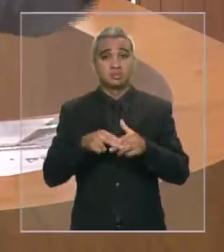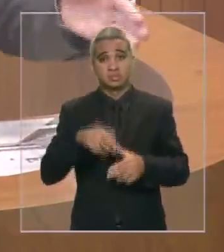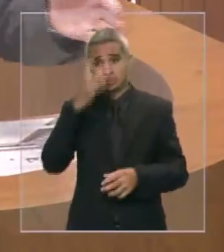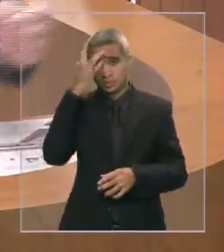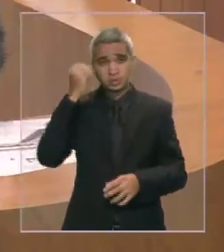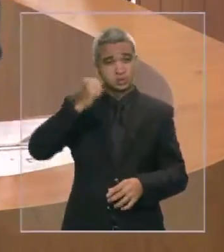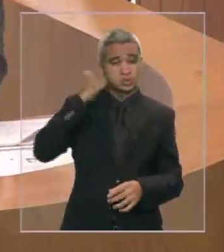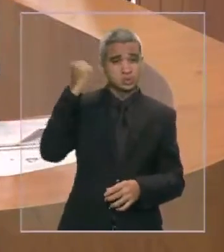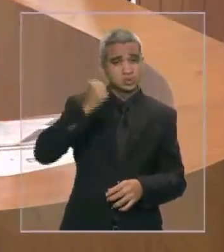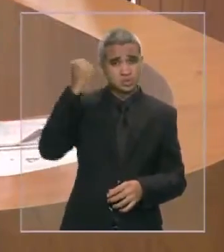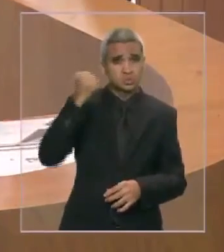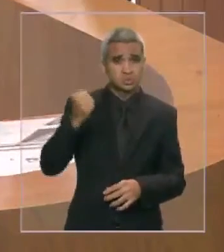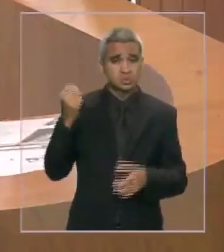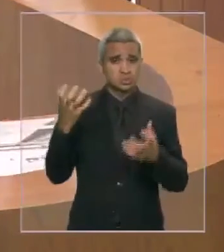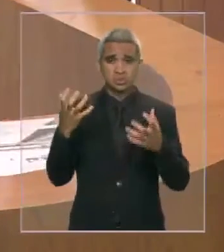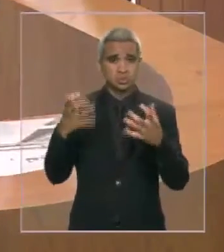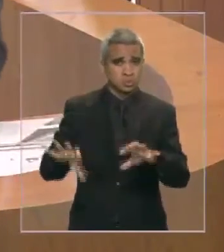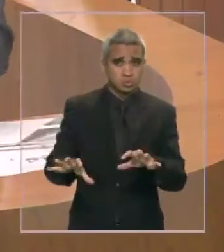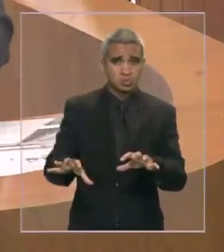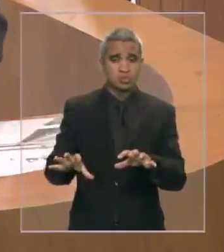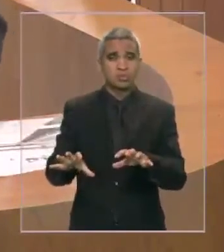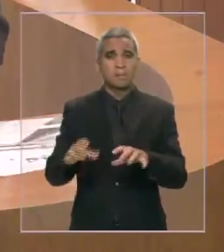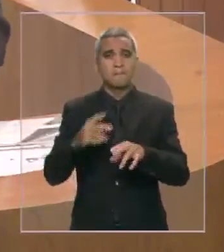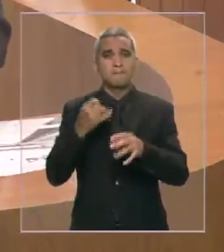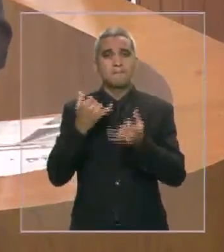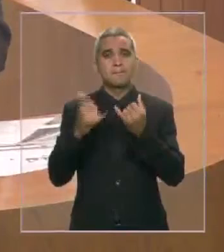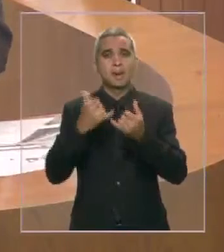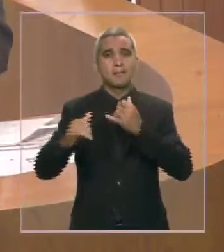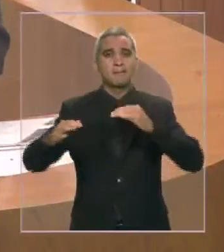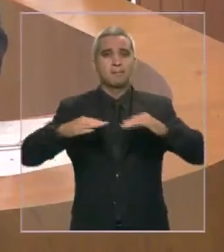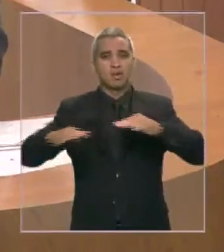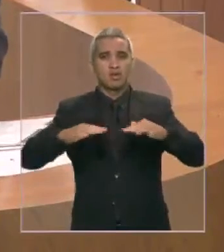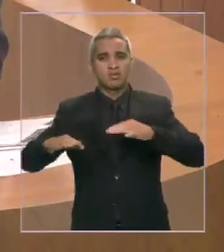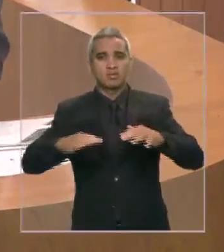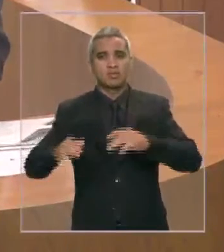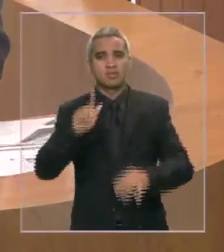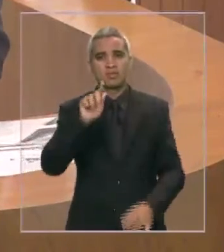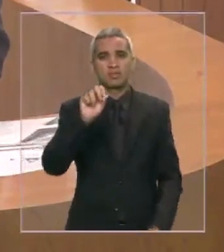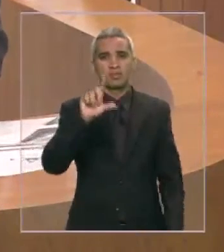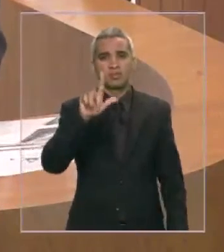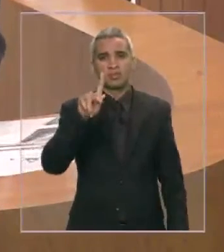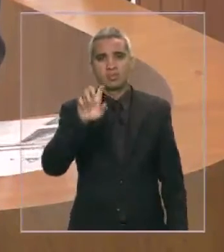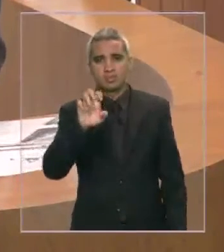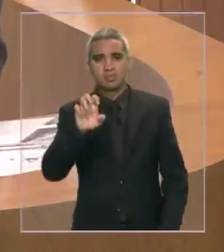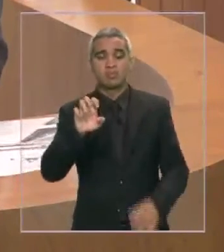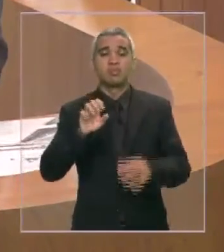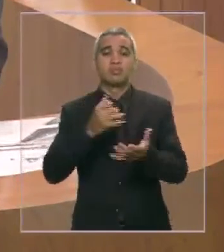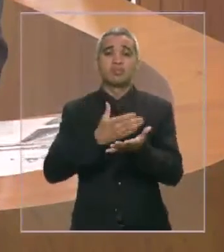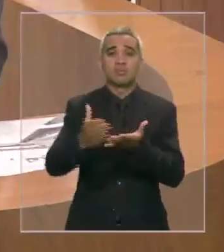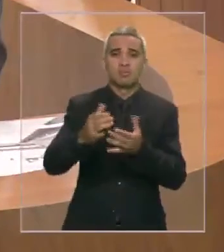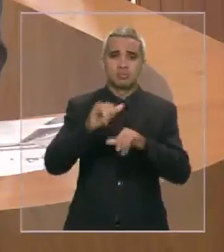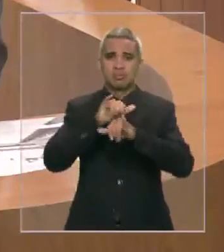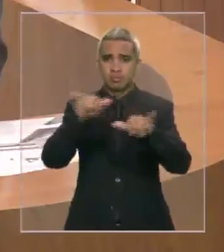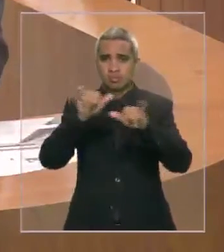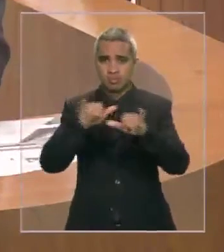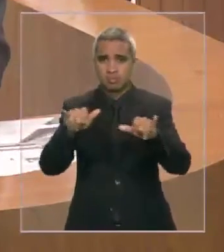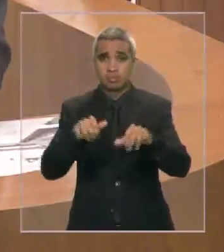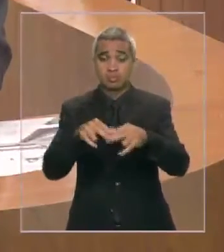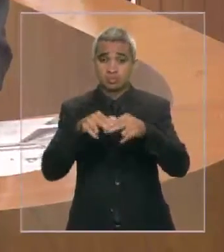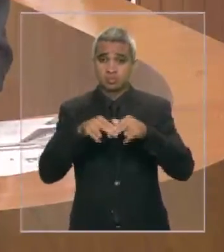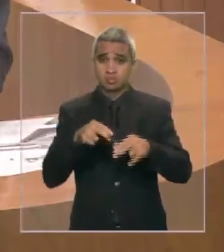com este movimento, que mais parece golpe do que a defesa da democracia, vão se manifestar. E digo,